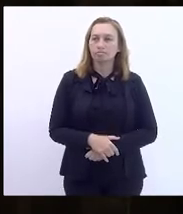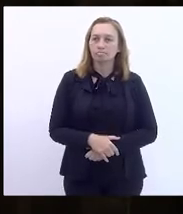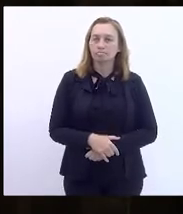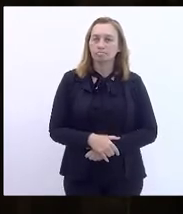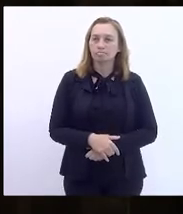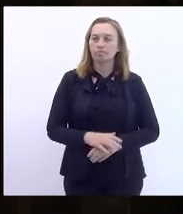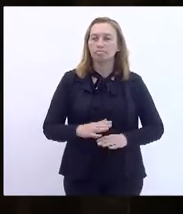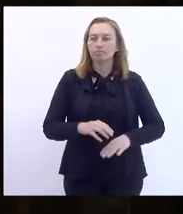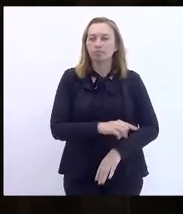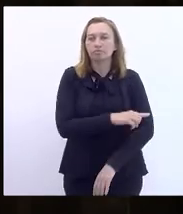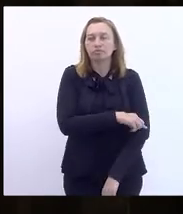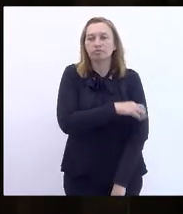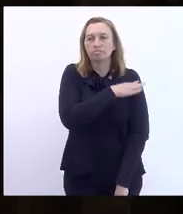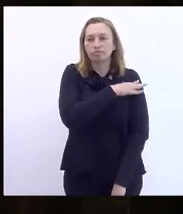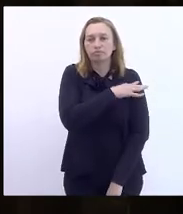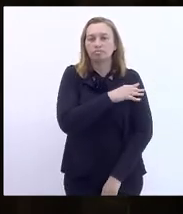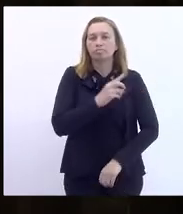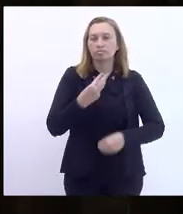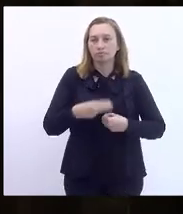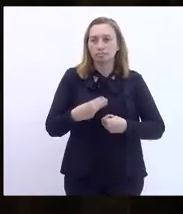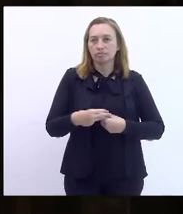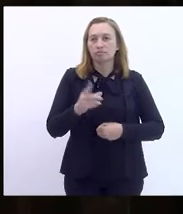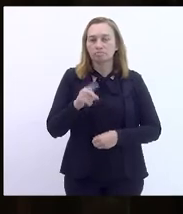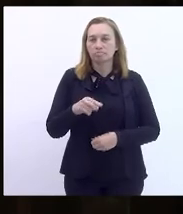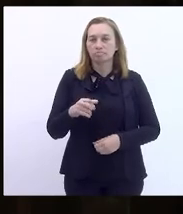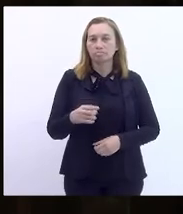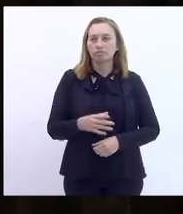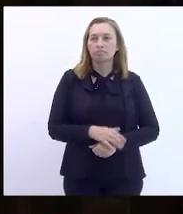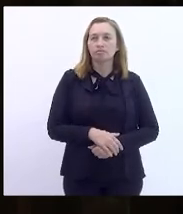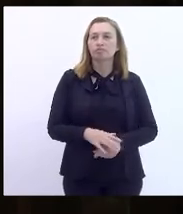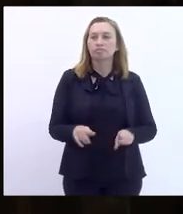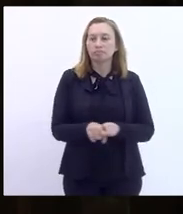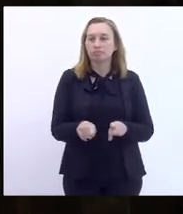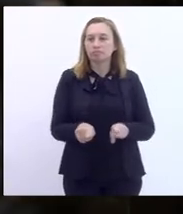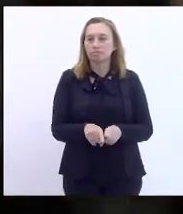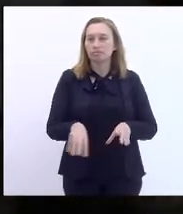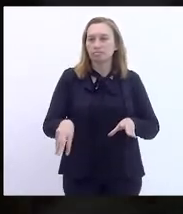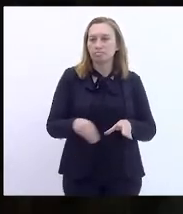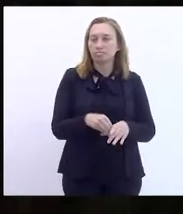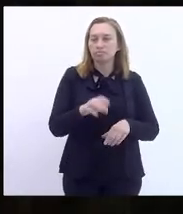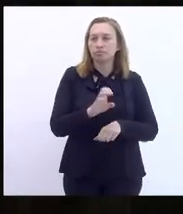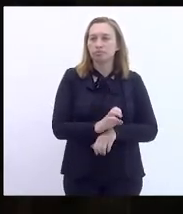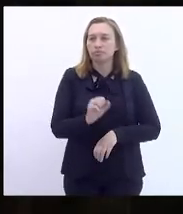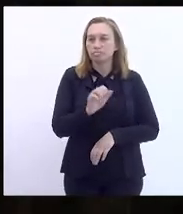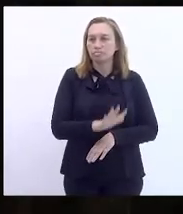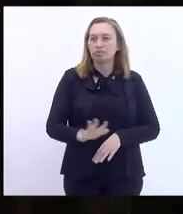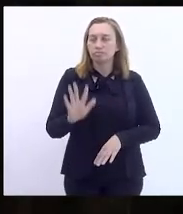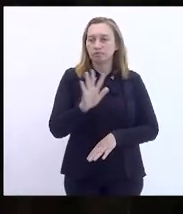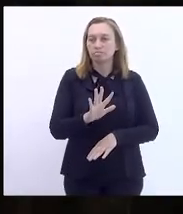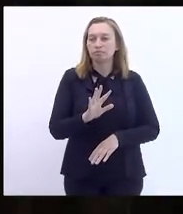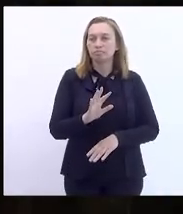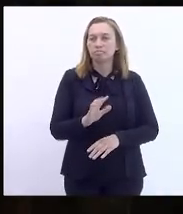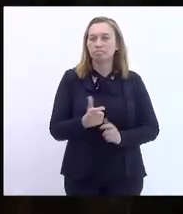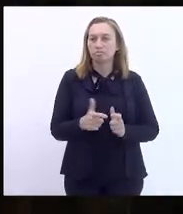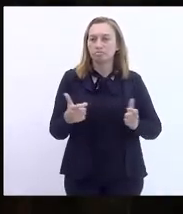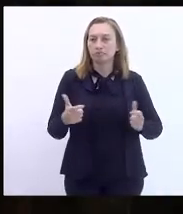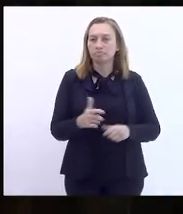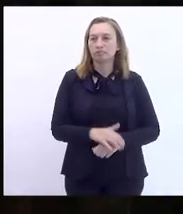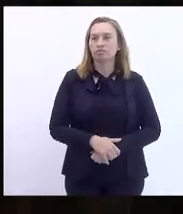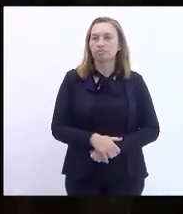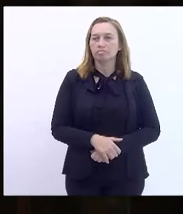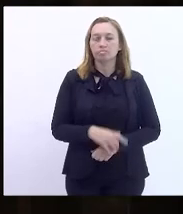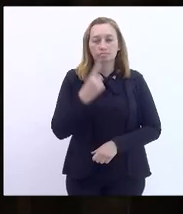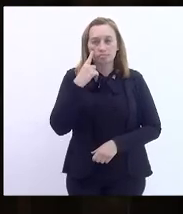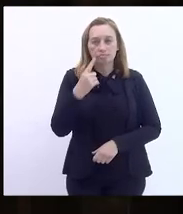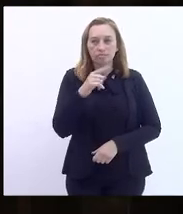ensino fundamental do município é isso mas eu acho que isso é precária tratamento tá no estado tá em todas as áreas muito grande né então a gente